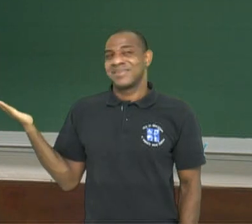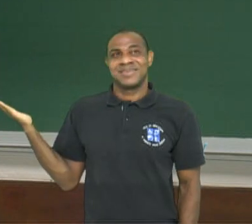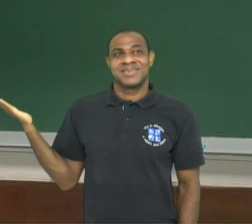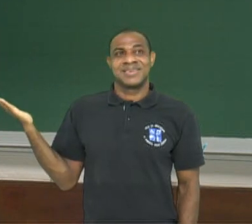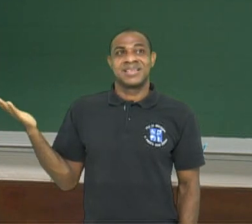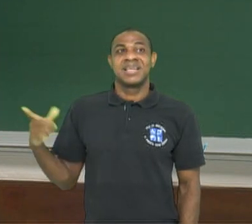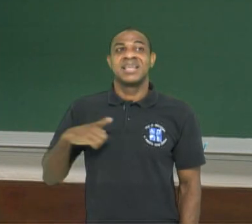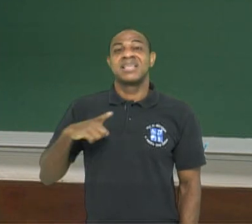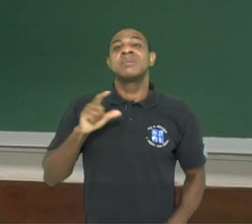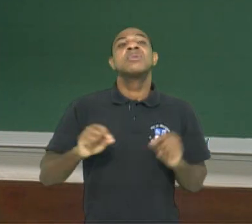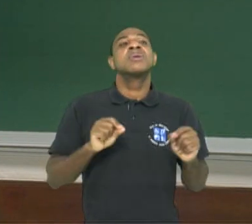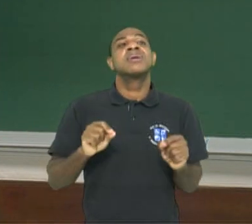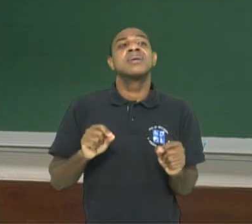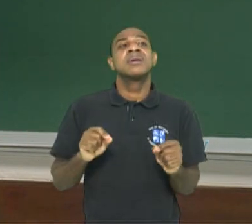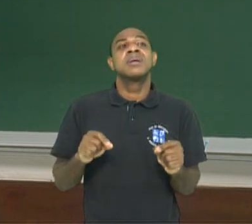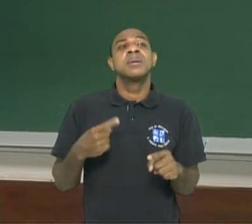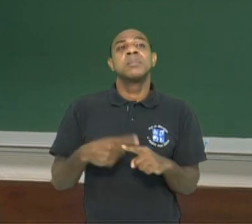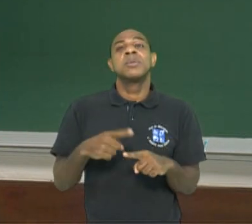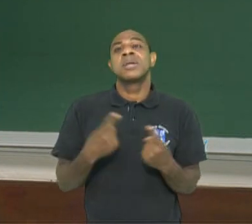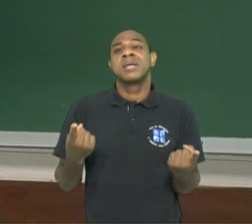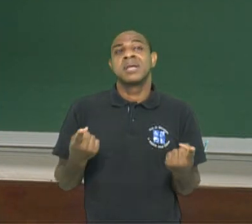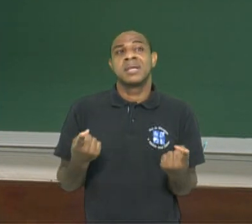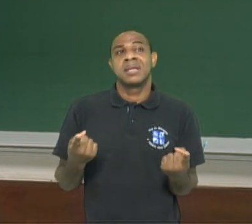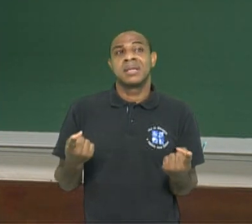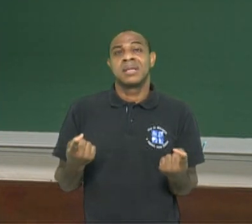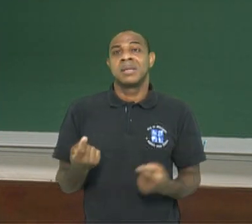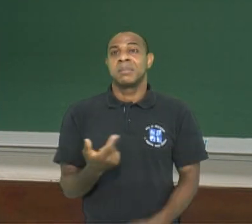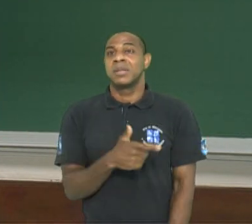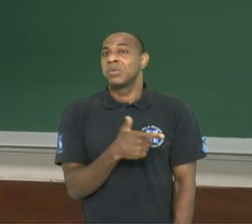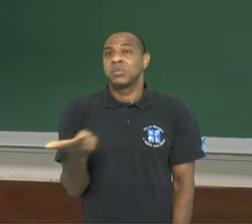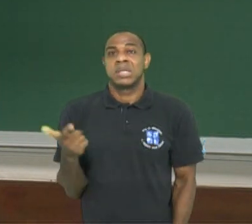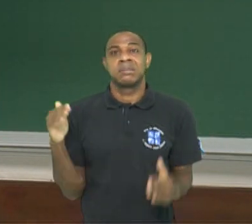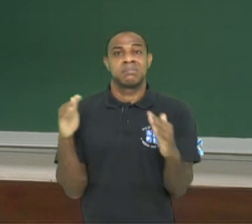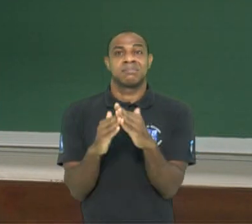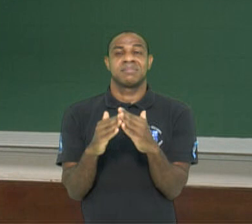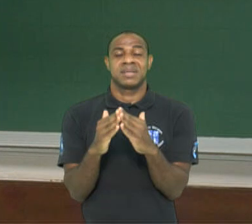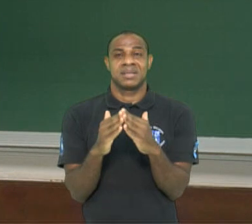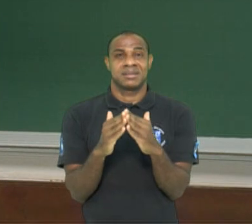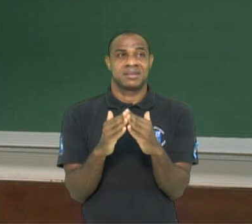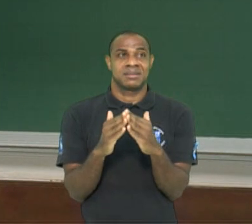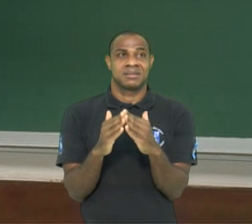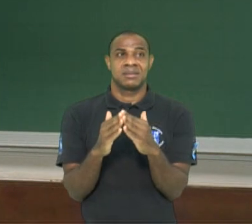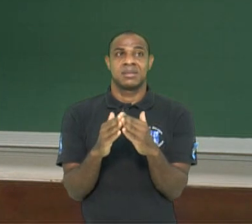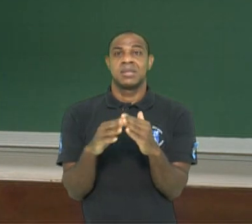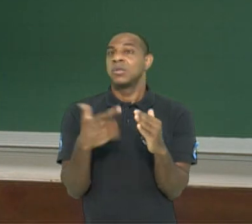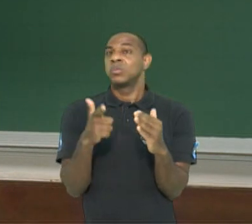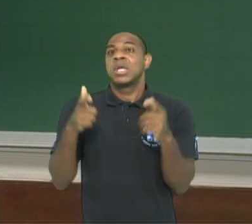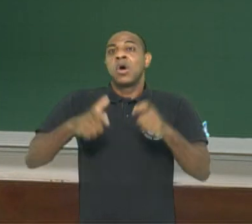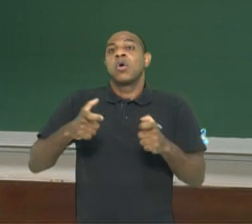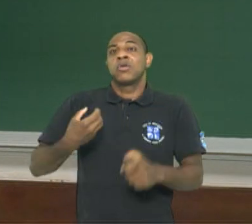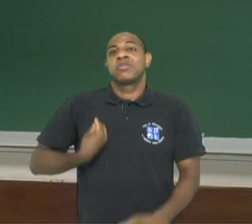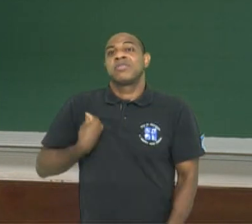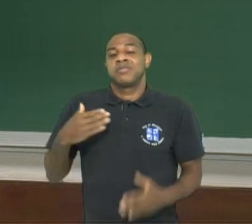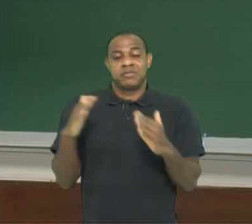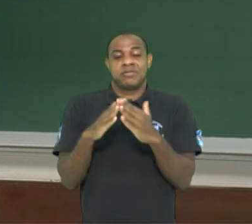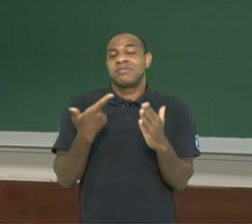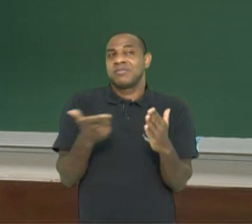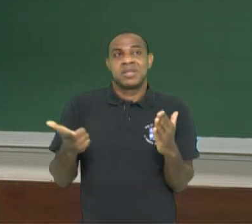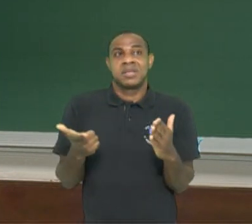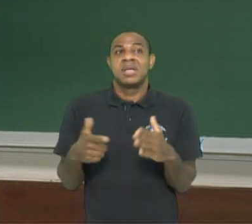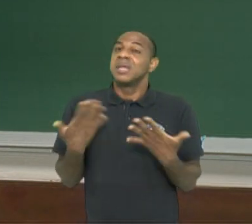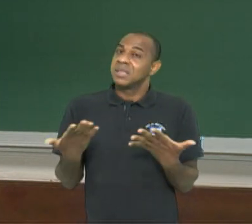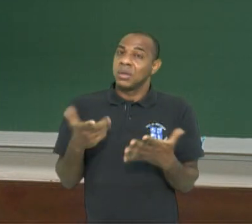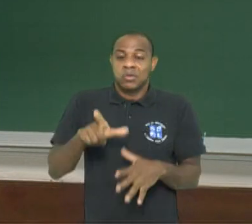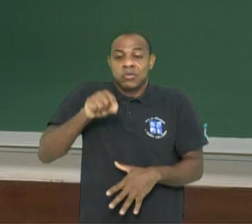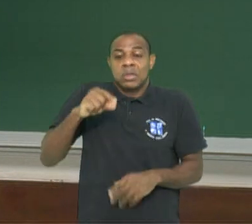por conta de um déficit imobiliário. Afinal, elas não têm aonde viver e por isso optaram